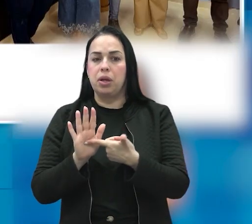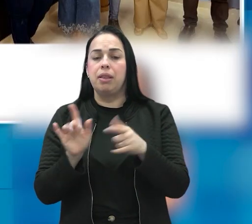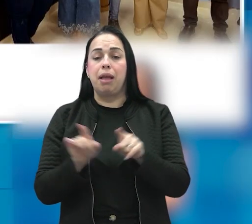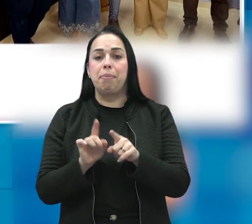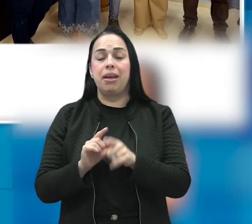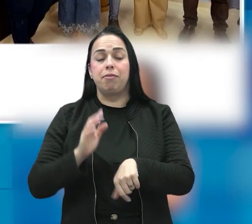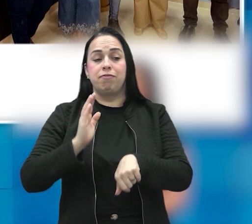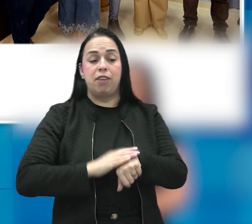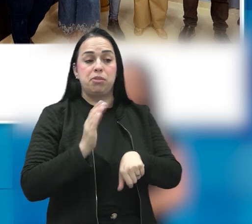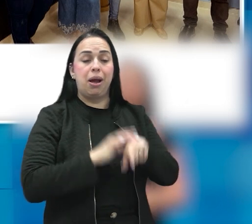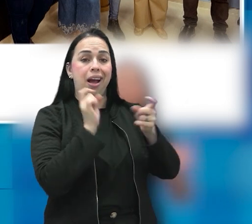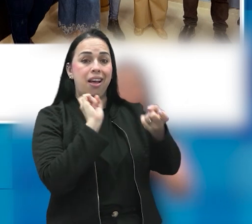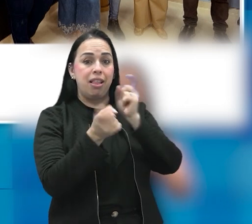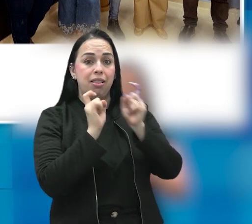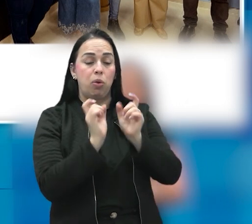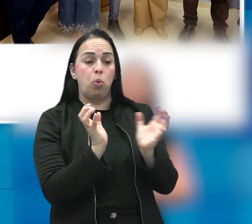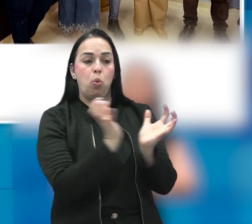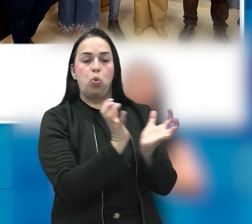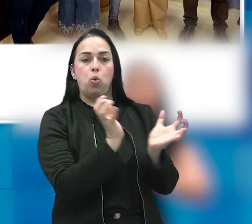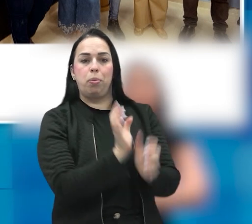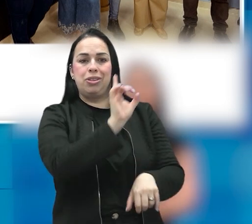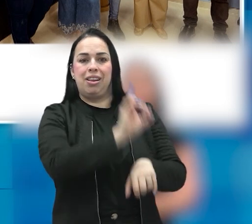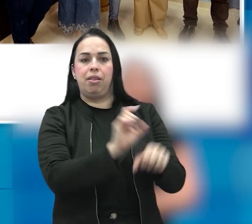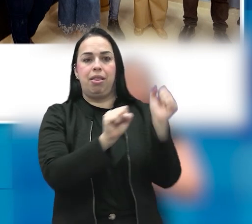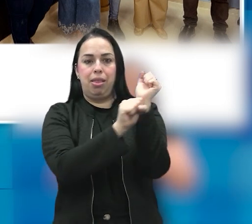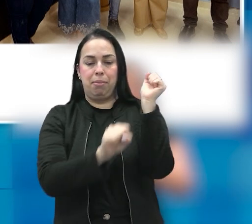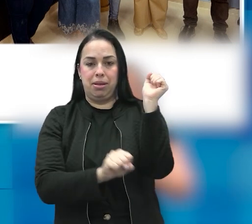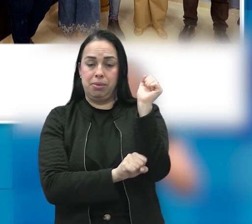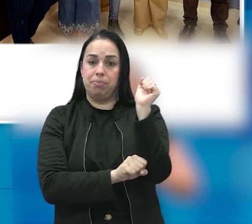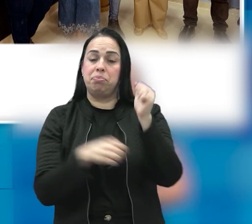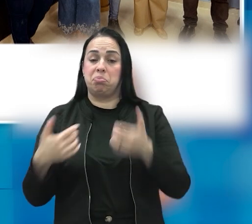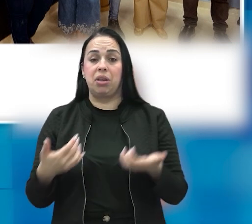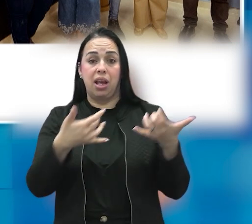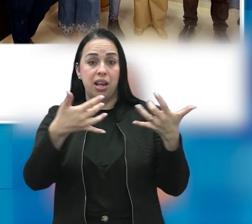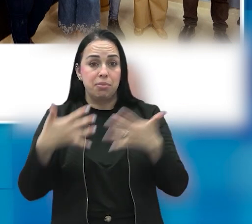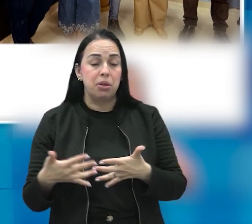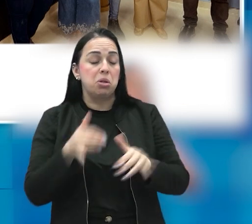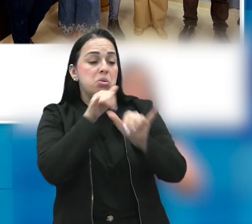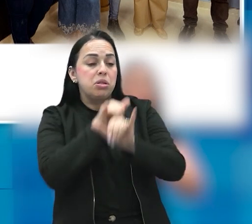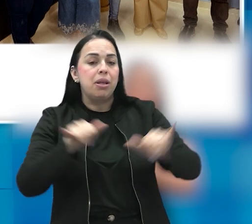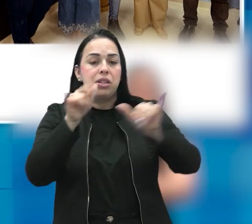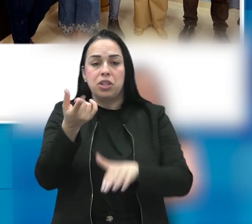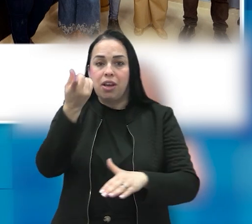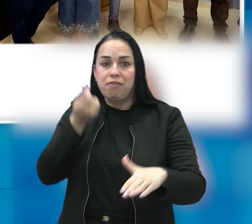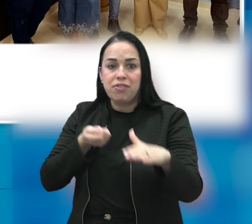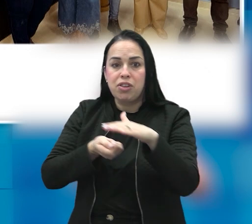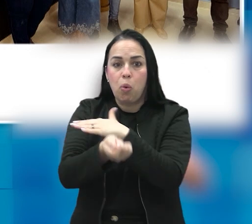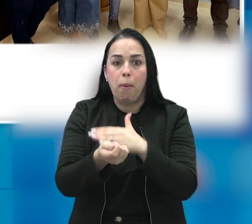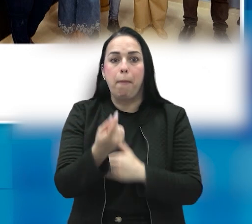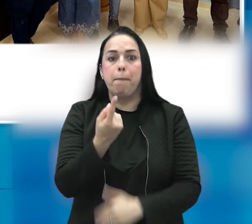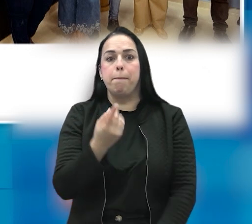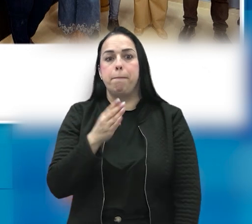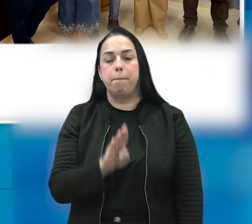comentou sobre uma reunião que participou com a nova diretoria da Sabesp. No encontro, foi divulgado um investimento de